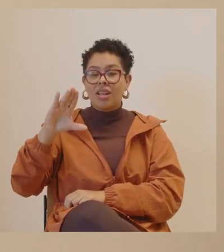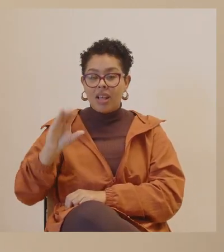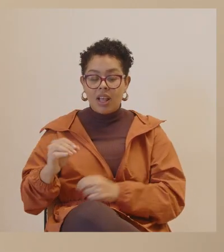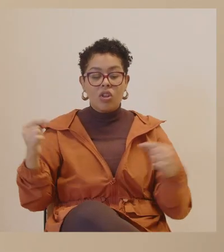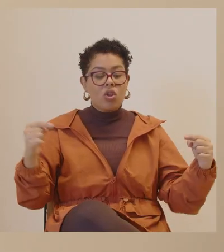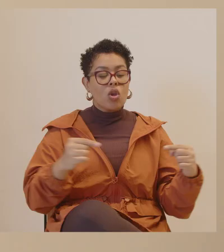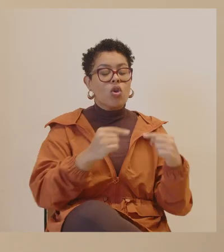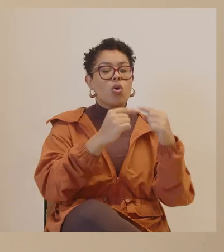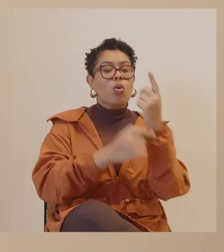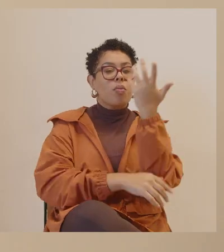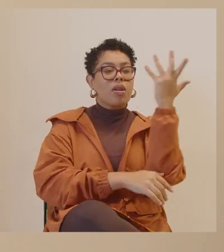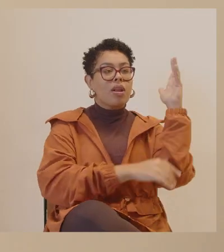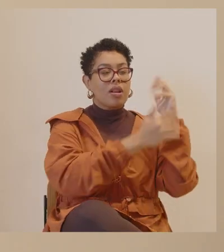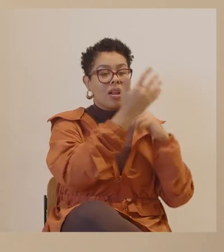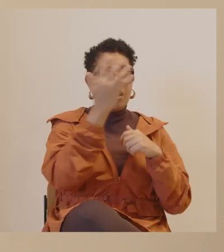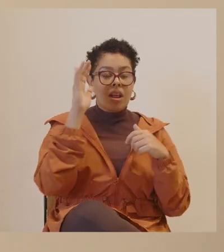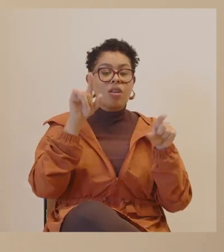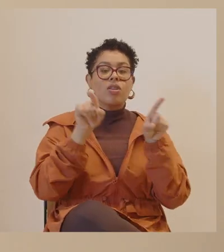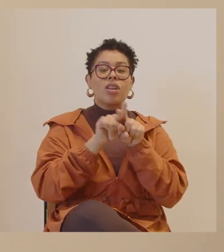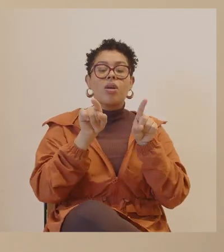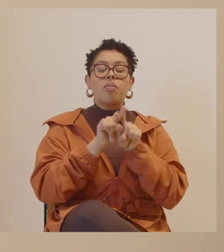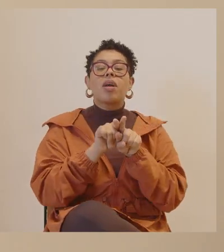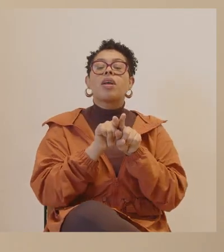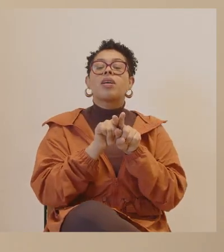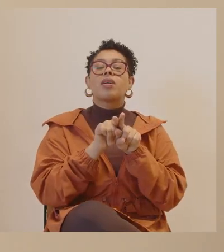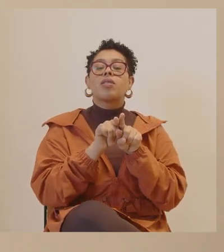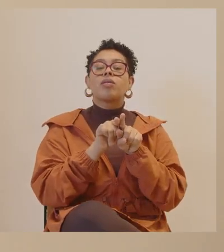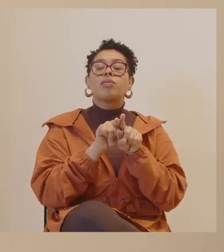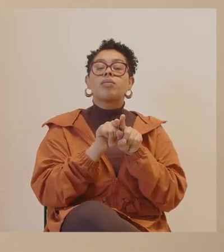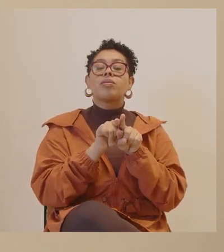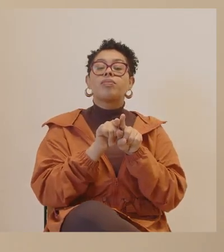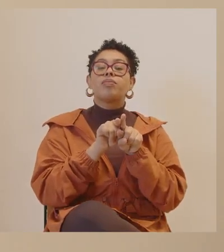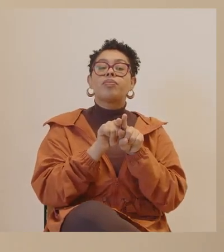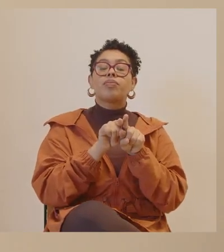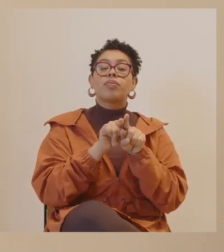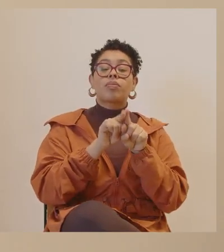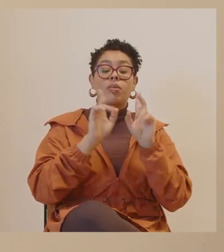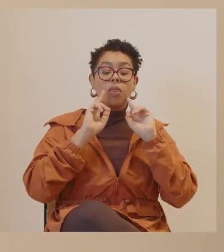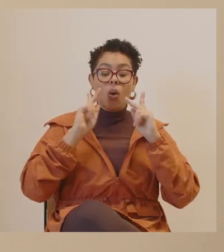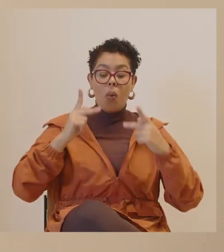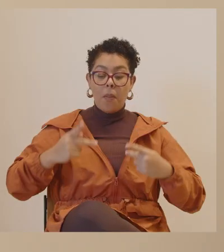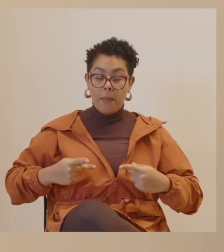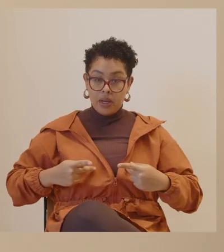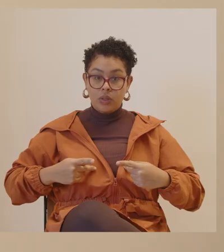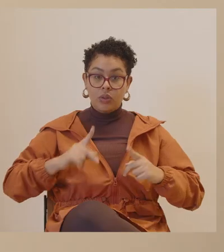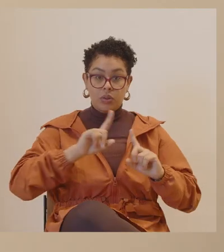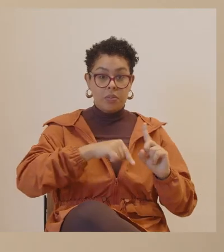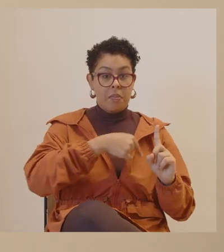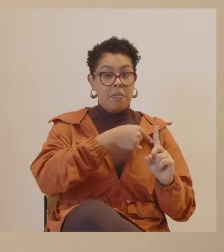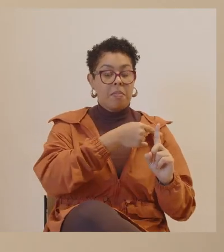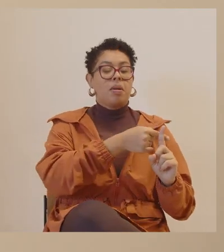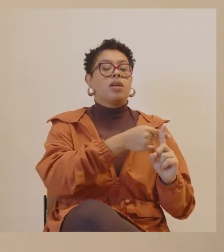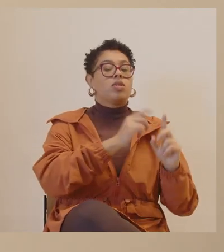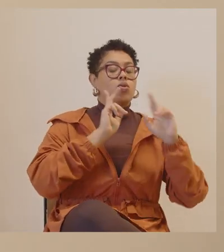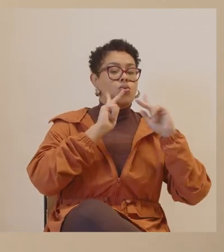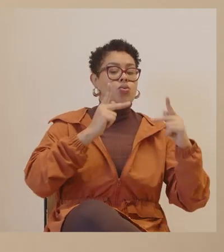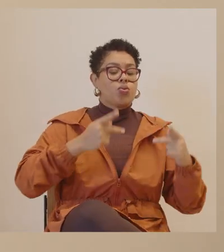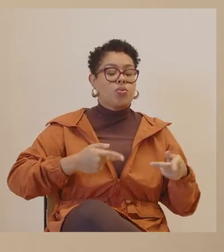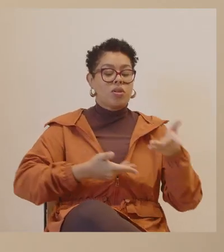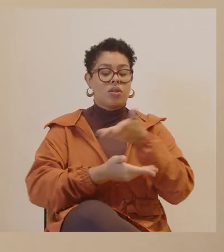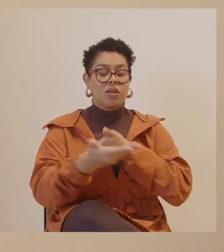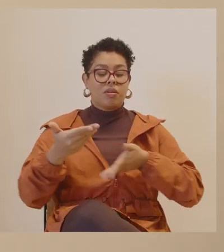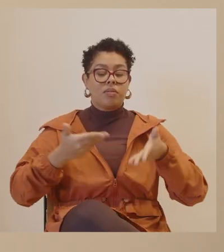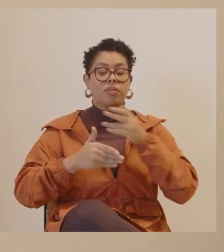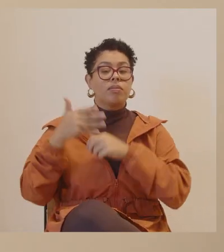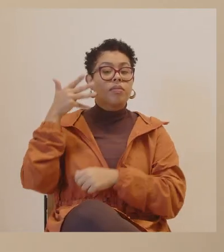à natureza, à convivência de humanos e mais que humanos. Então, todo esse ciclo, como eu disse,